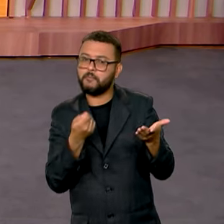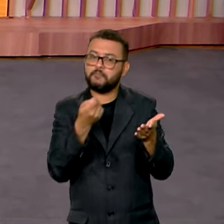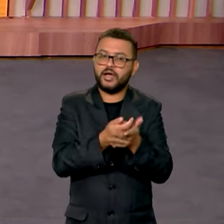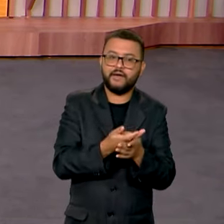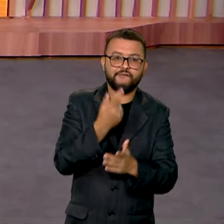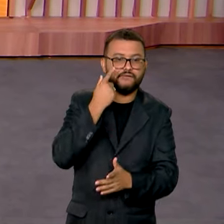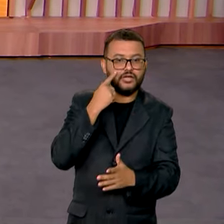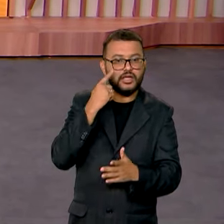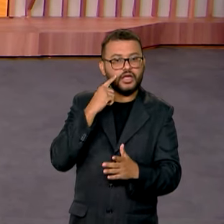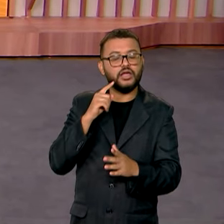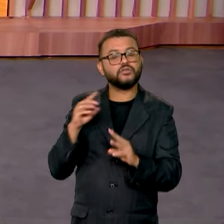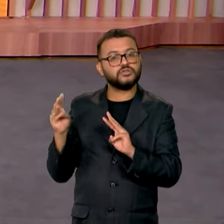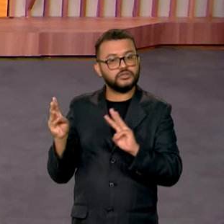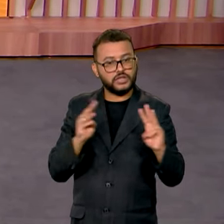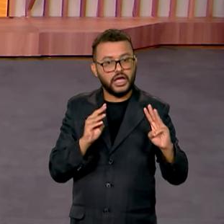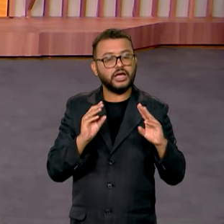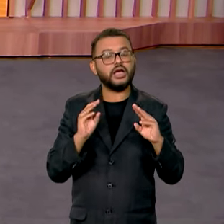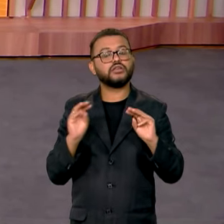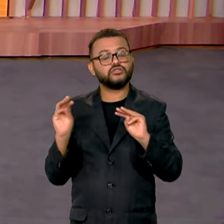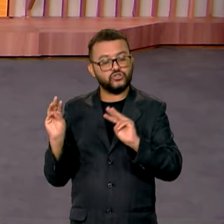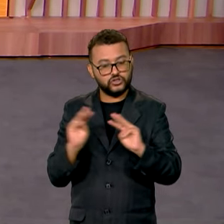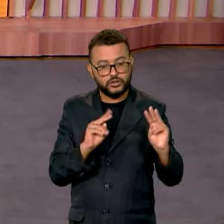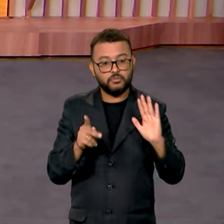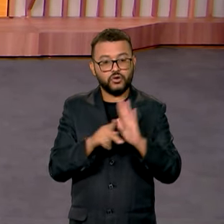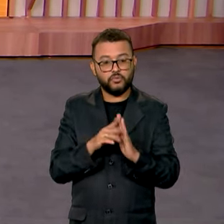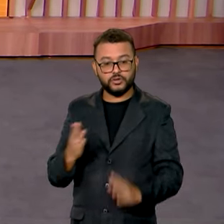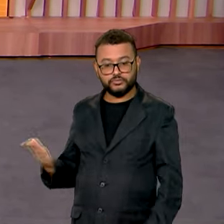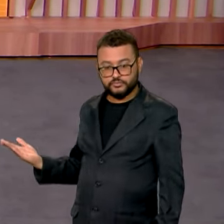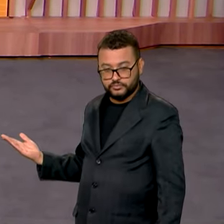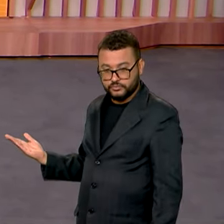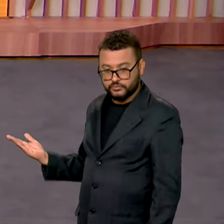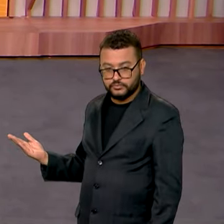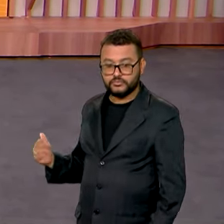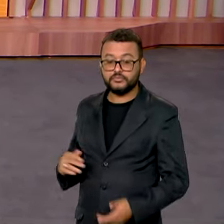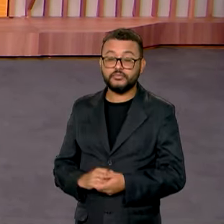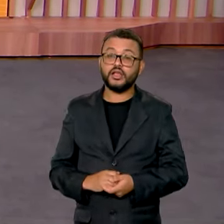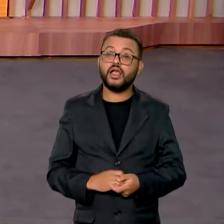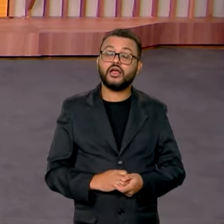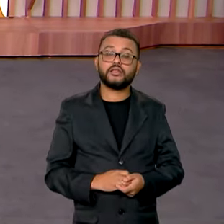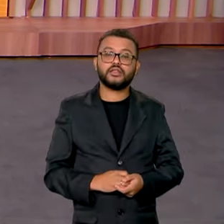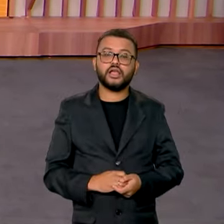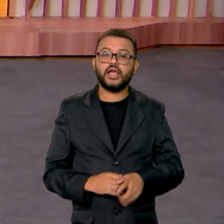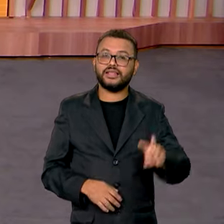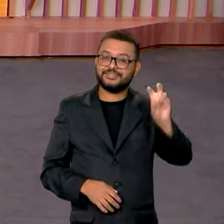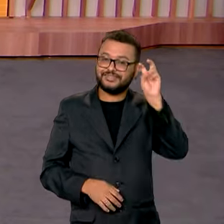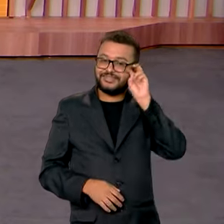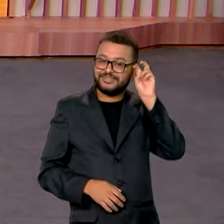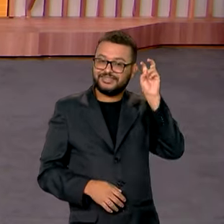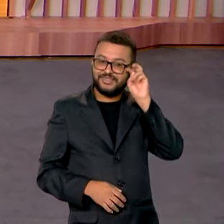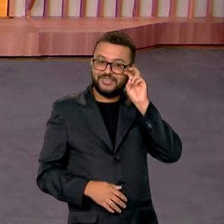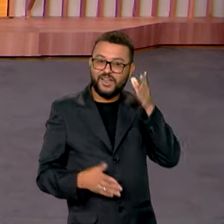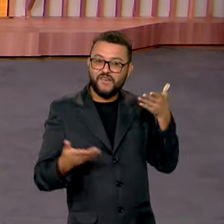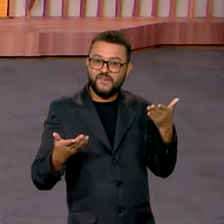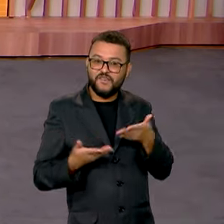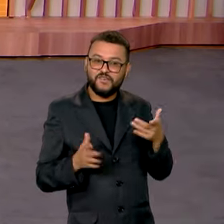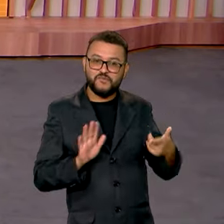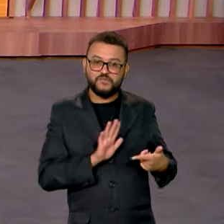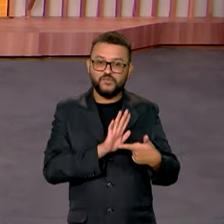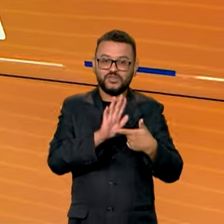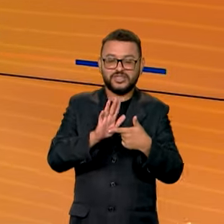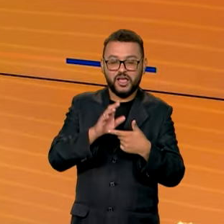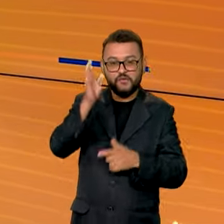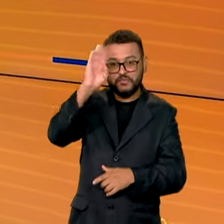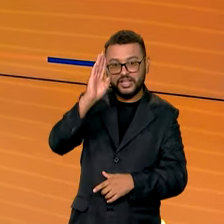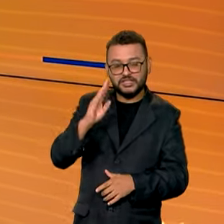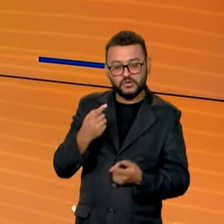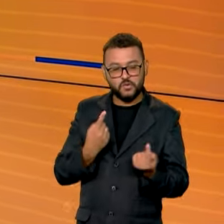no site do Instituto ou pelo aplicativo Meu INSS. E quinta-feira é o dia do nosso quadro Brasil